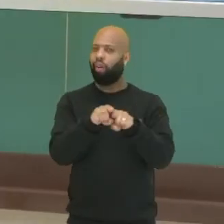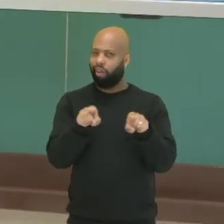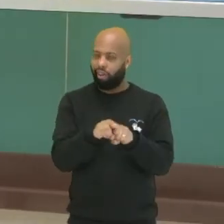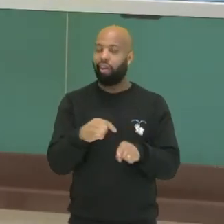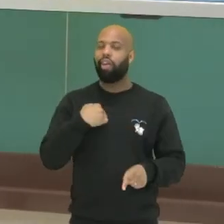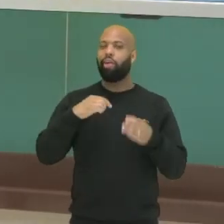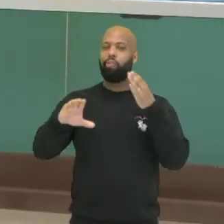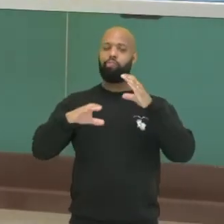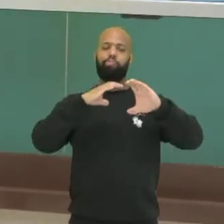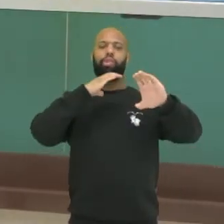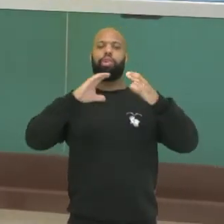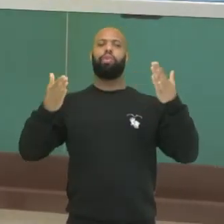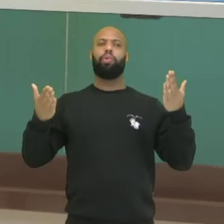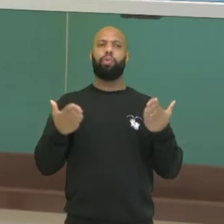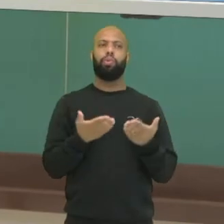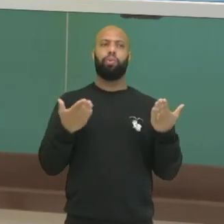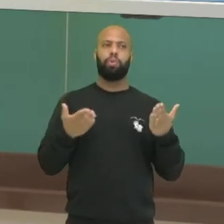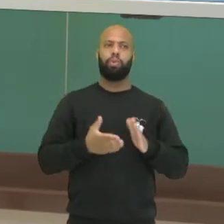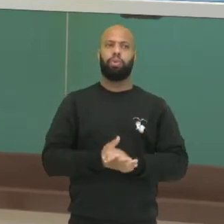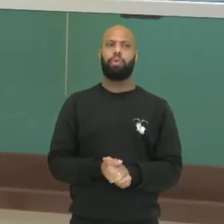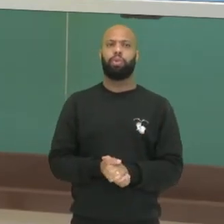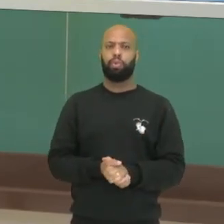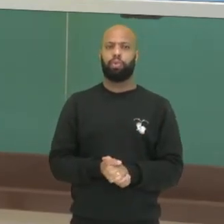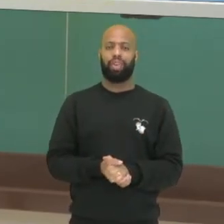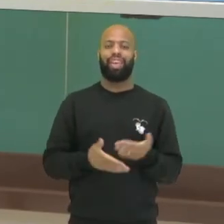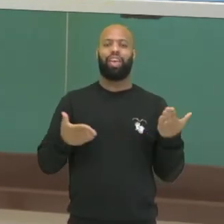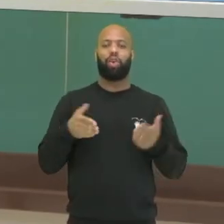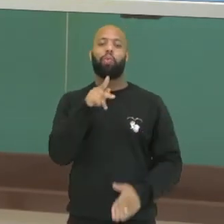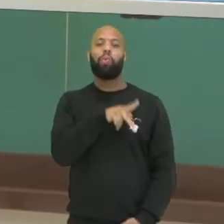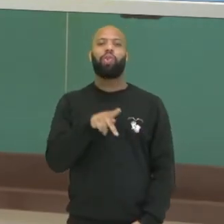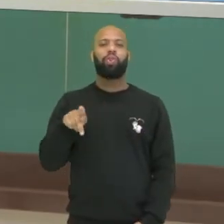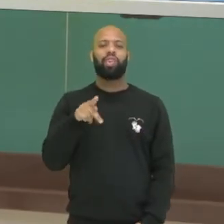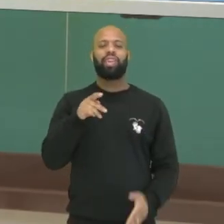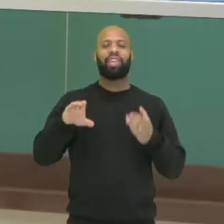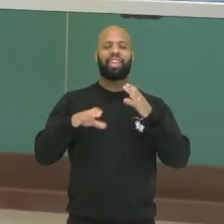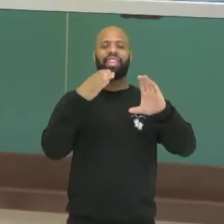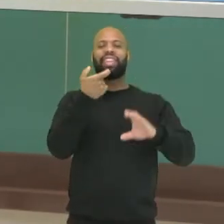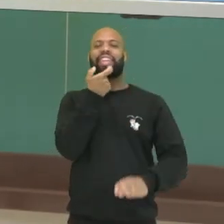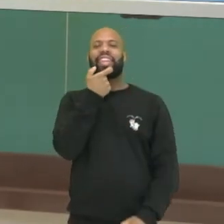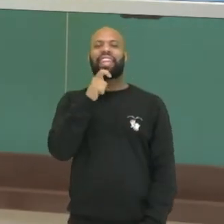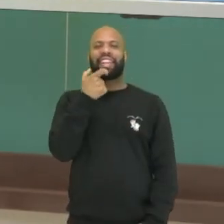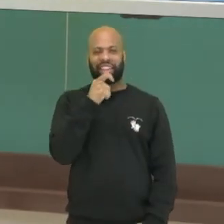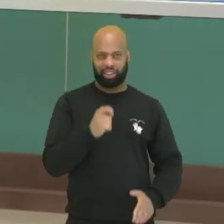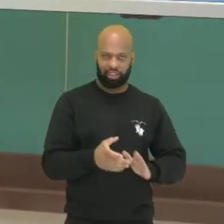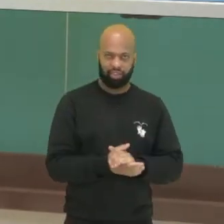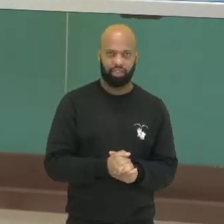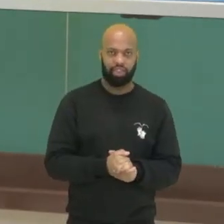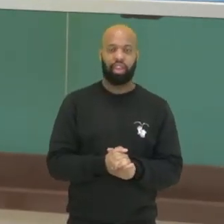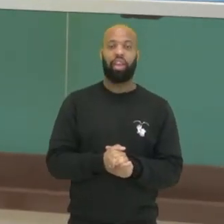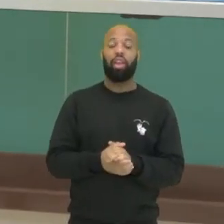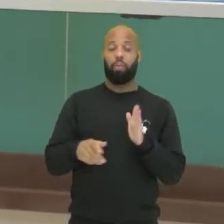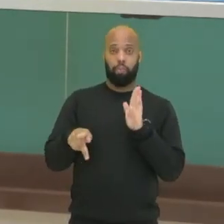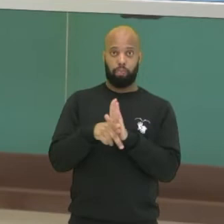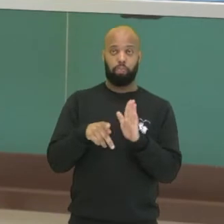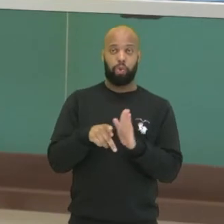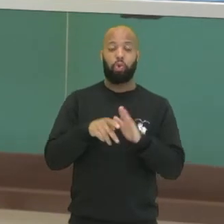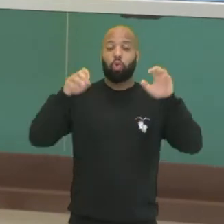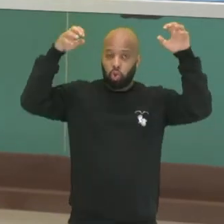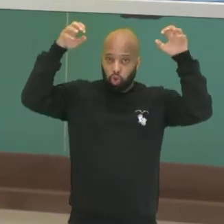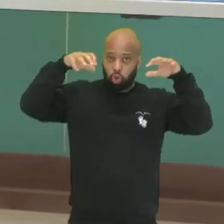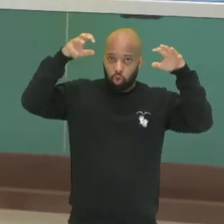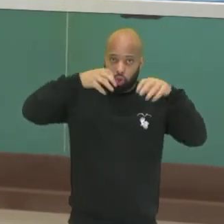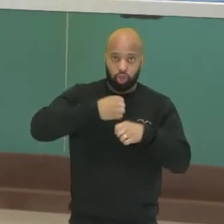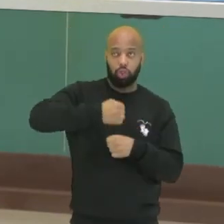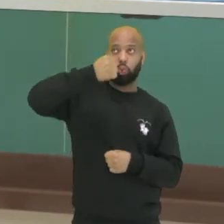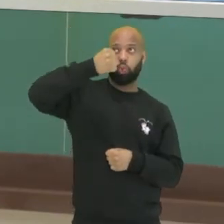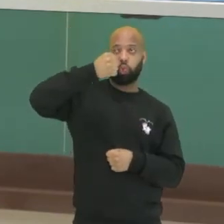aqui um pedacinho, ó? I'm singing in the rain. É um musical adaptado para o cinema chamado Cantando